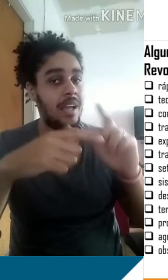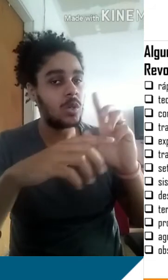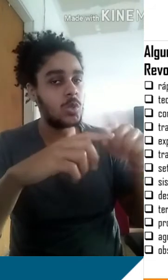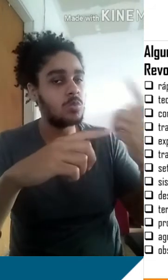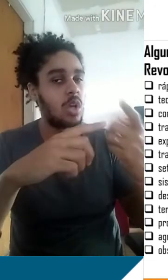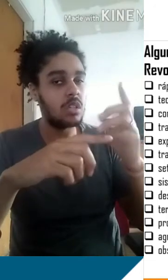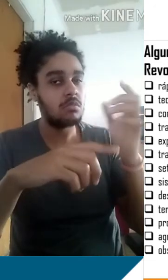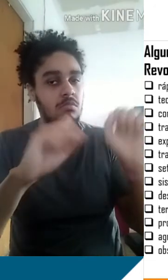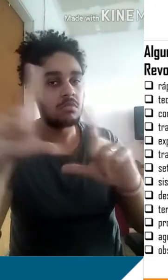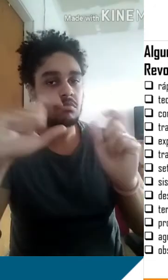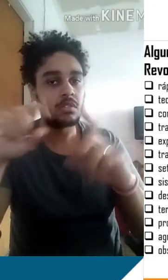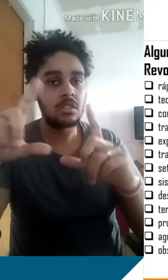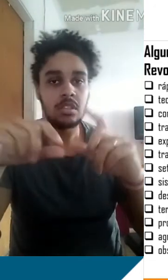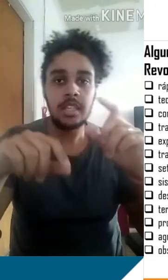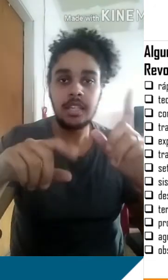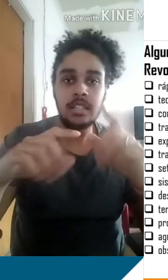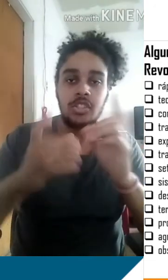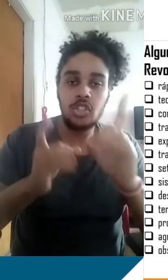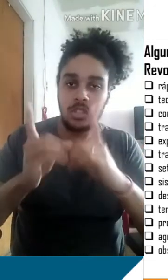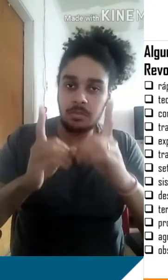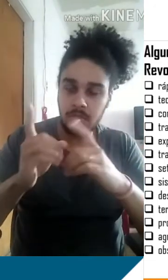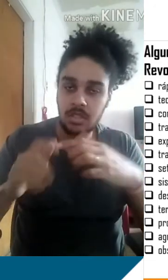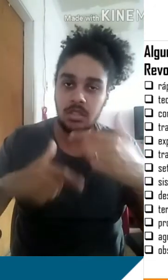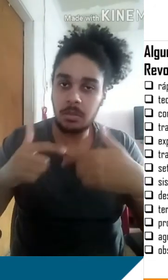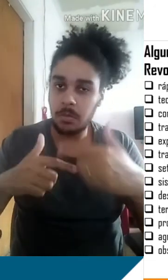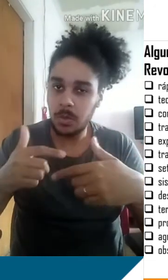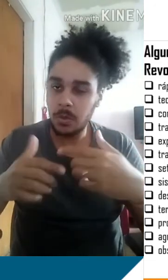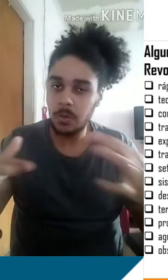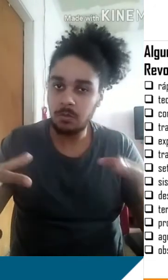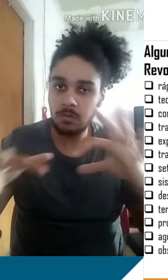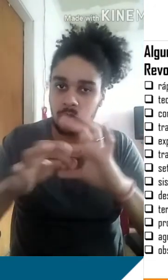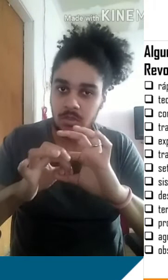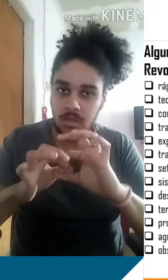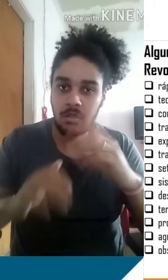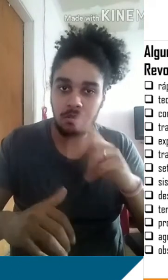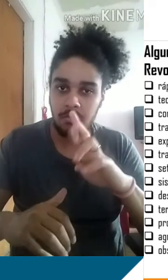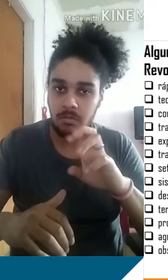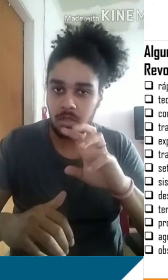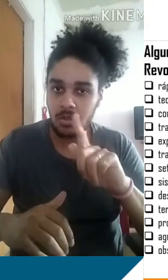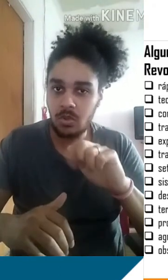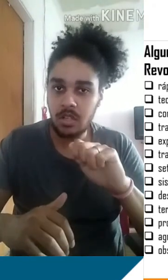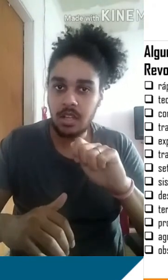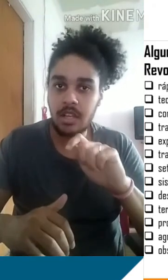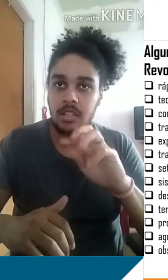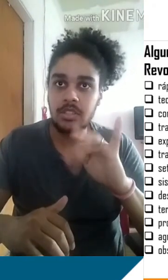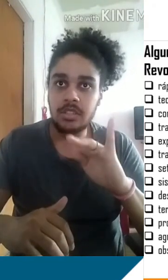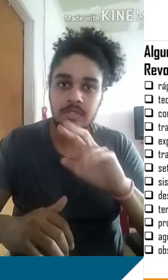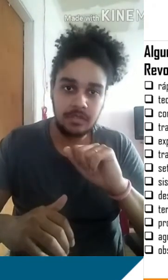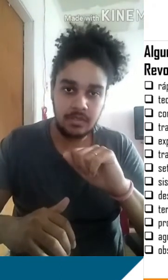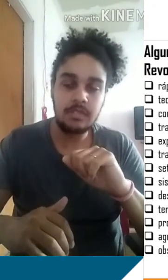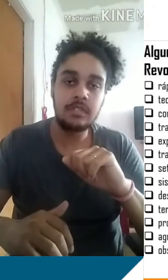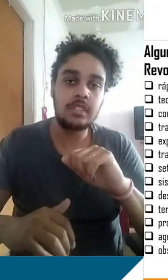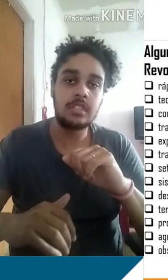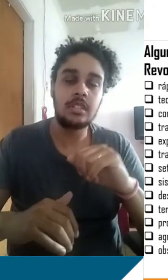essa prerrogativa da fase atual do capitalismo, em que o trabalhador ele precisa realizar várias funções, é uma característica do